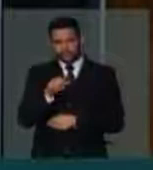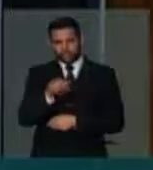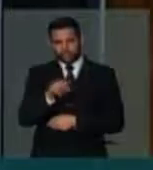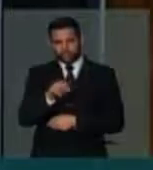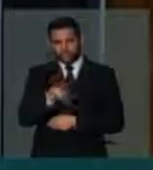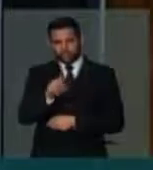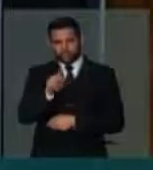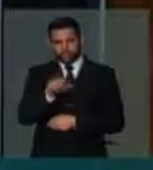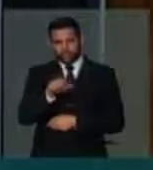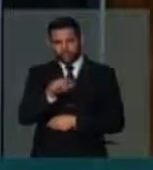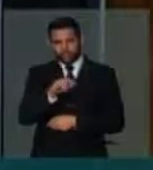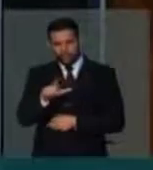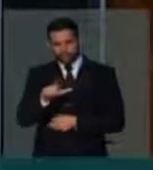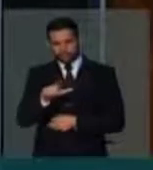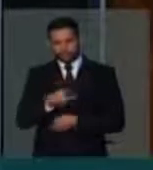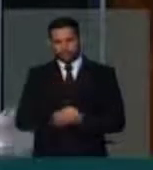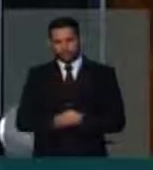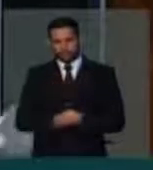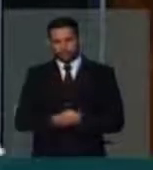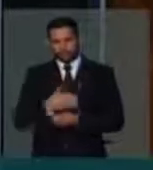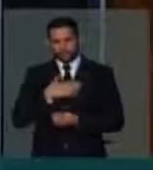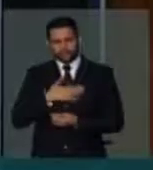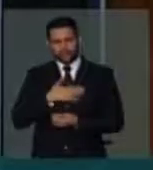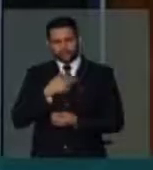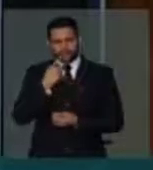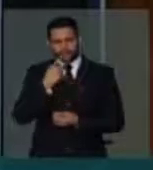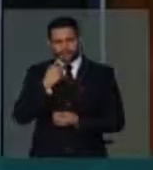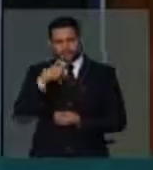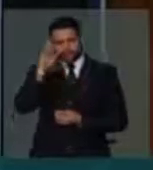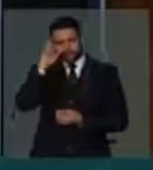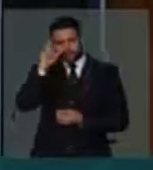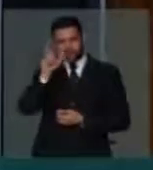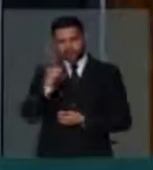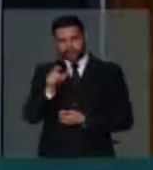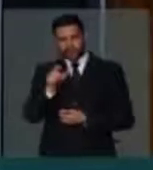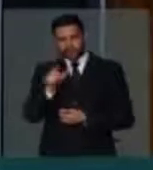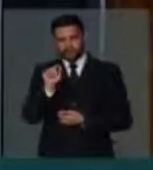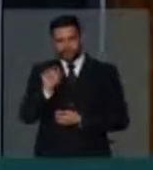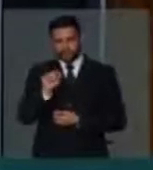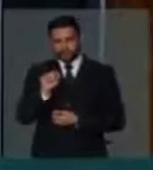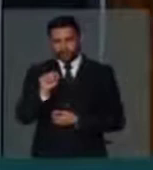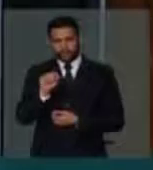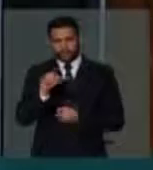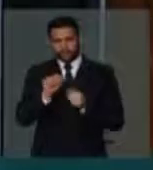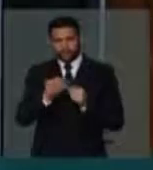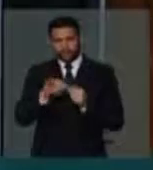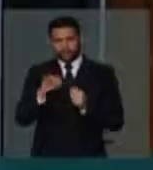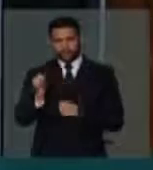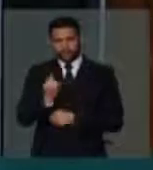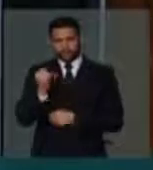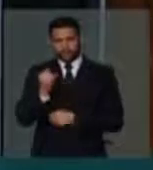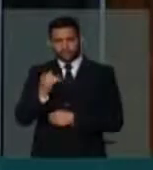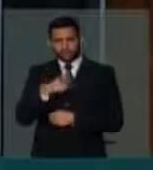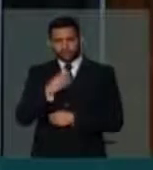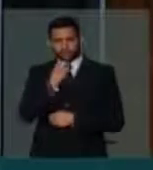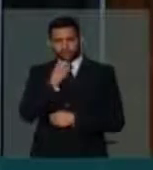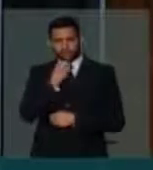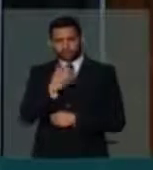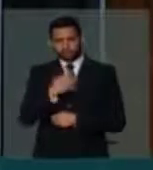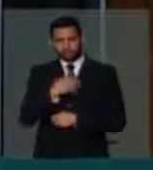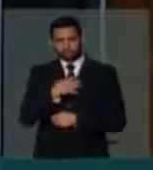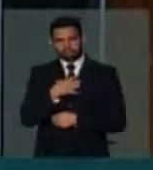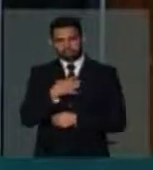Guarani-Kaiowá. Quero dizer a Vossa Excelência que foi uma oportunidade